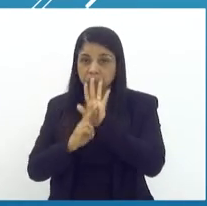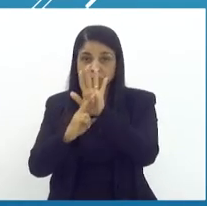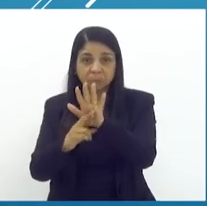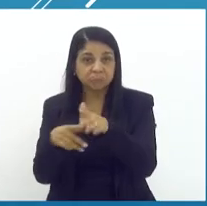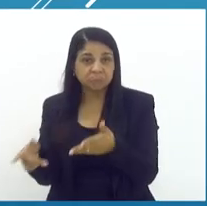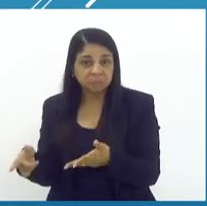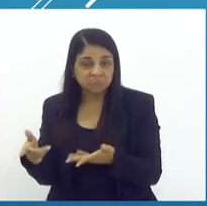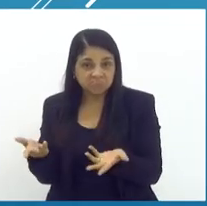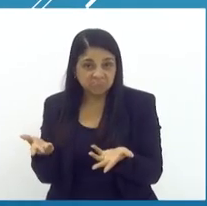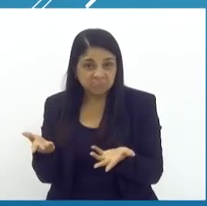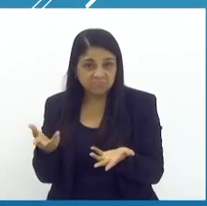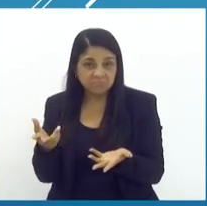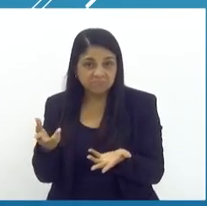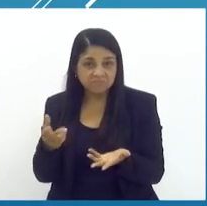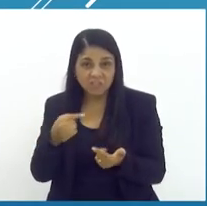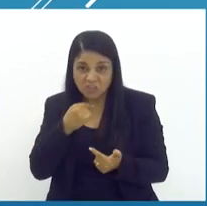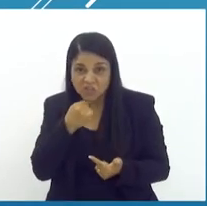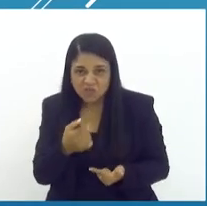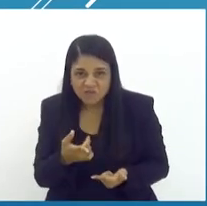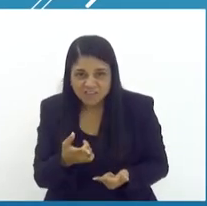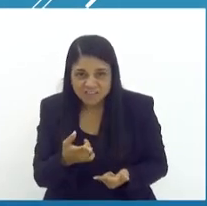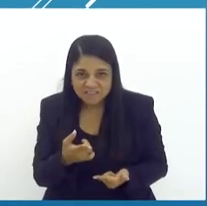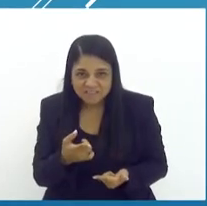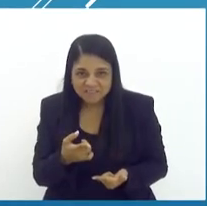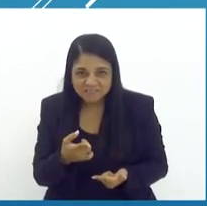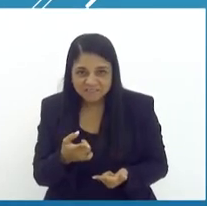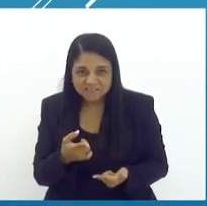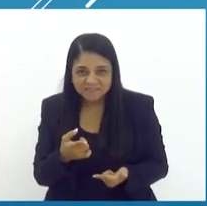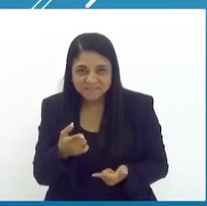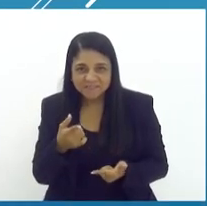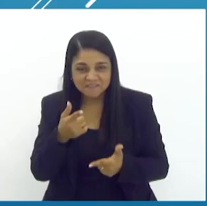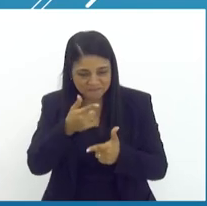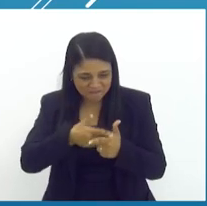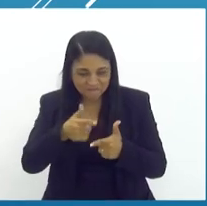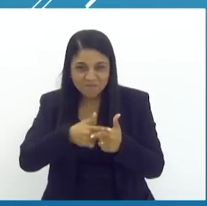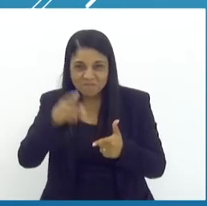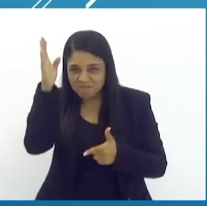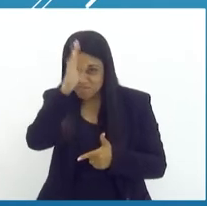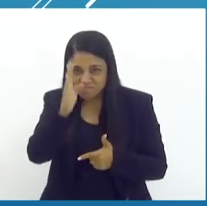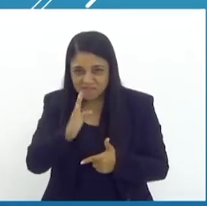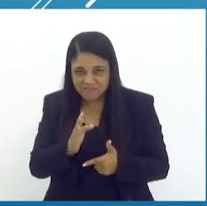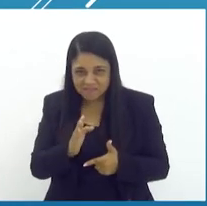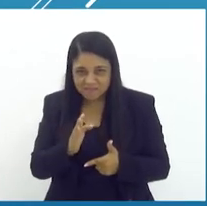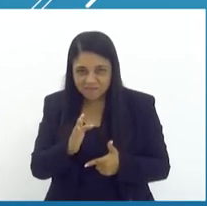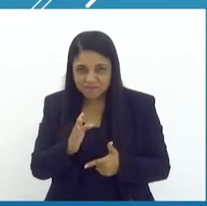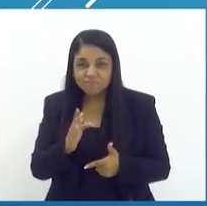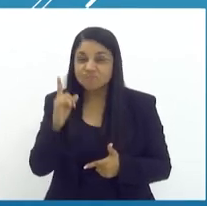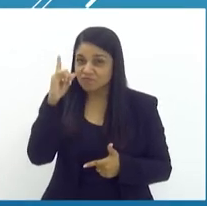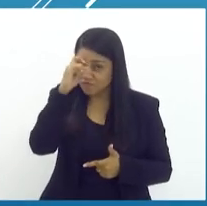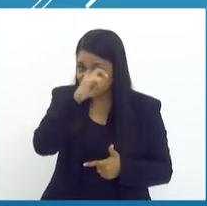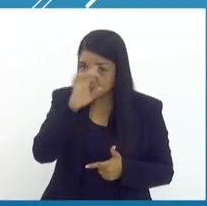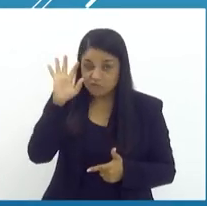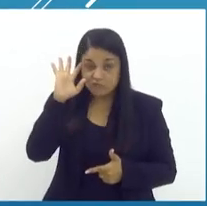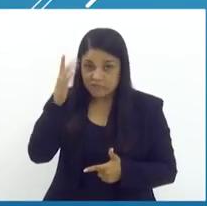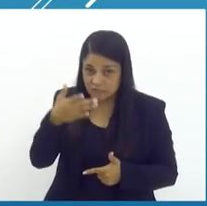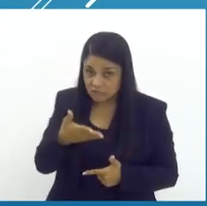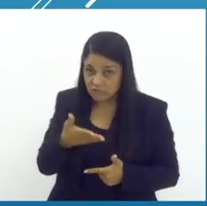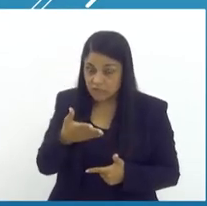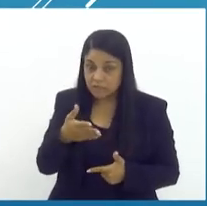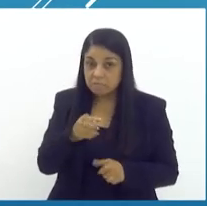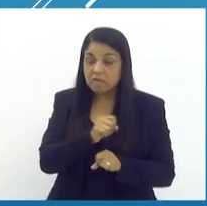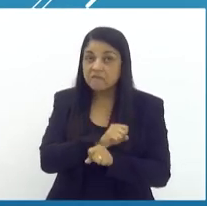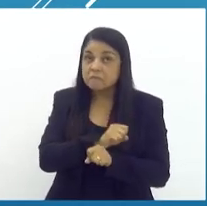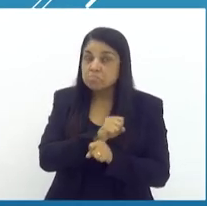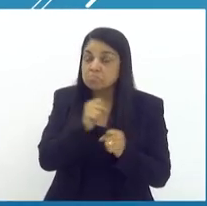indicação vocês têm dúvida que alguns problemas desse país que já são difíceis de resolver seria o impossíveis de